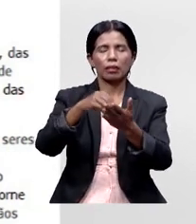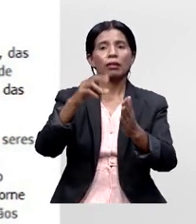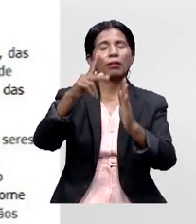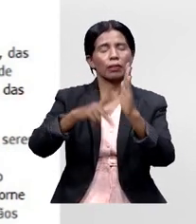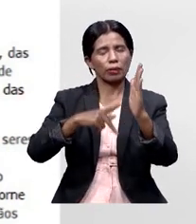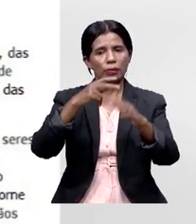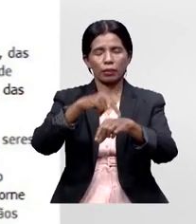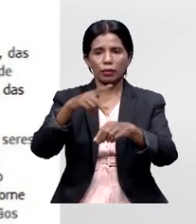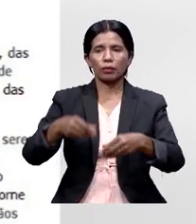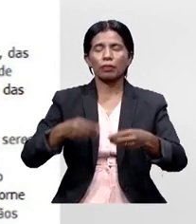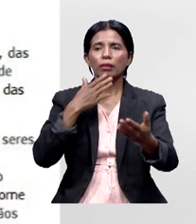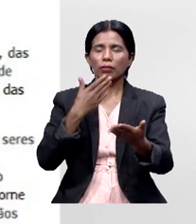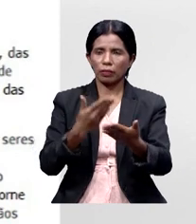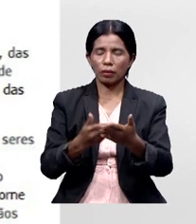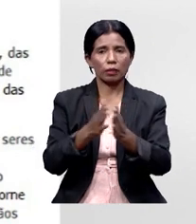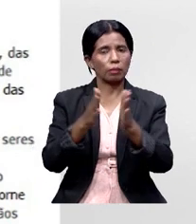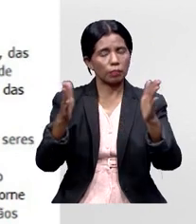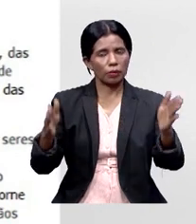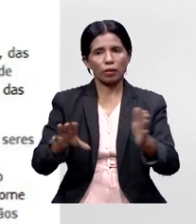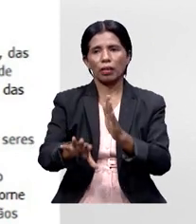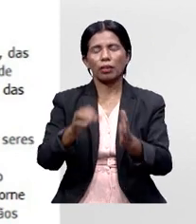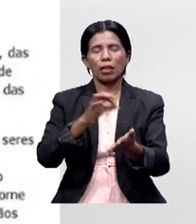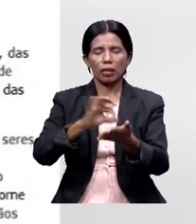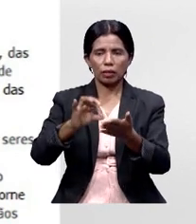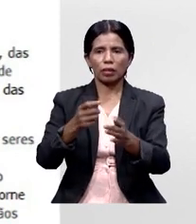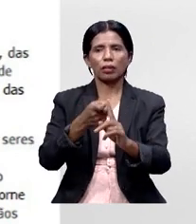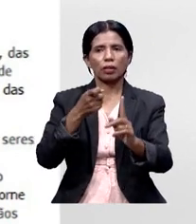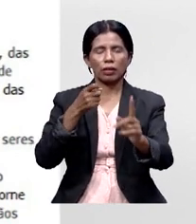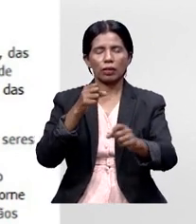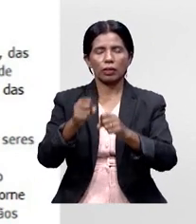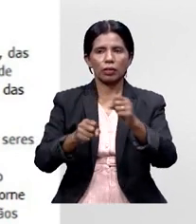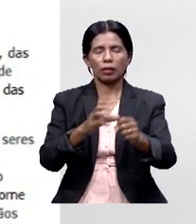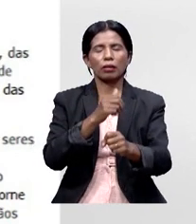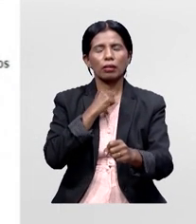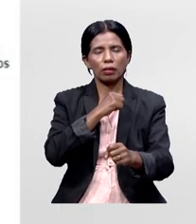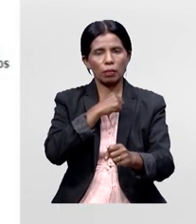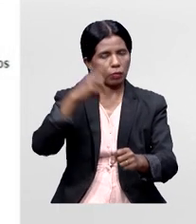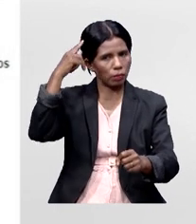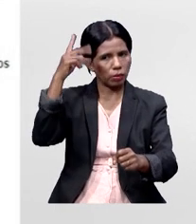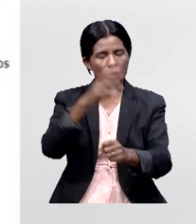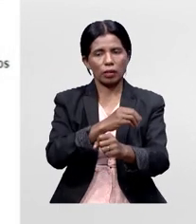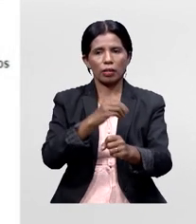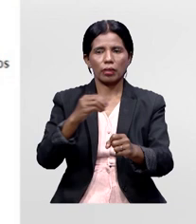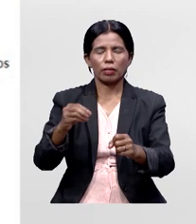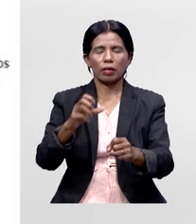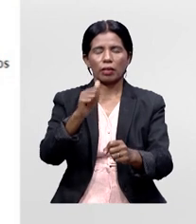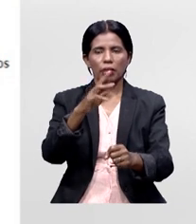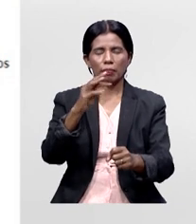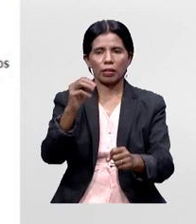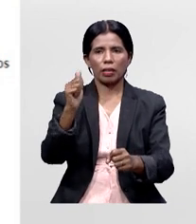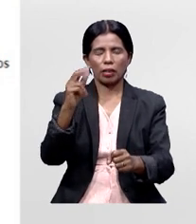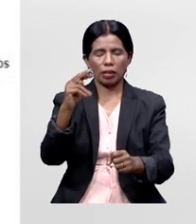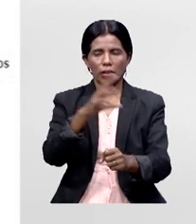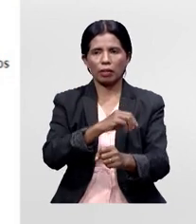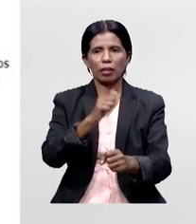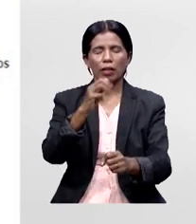se for vantagem botebes, também reta na assinatura russi sua santidade Papa Francisco no grande irmão Al-Azarnian,